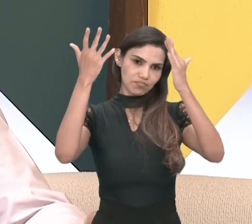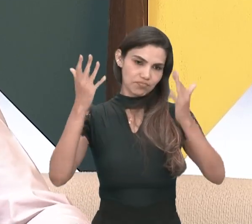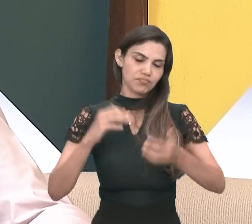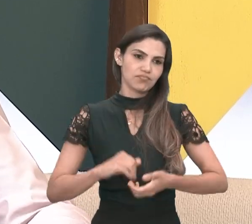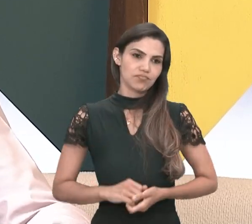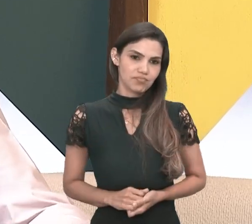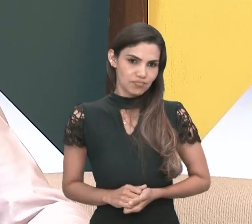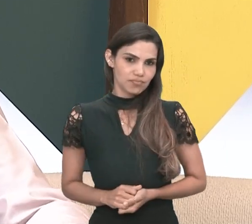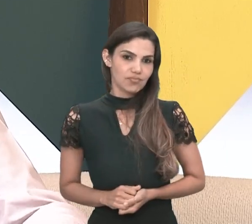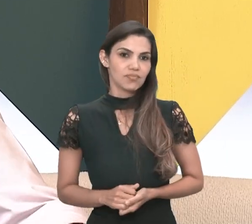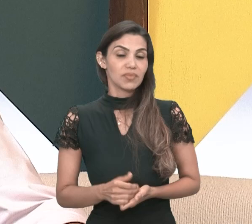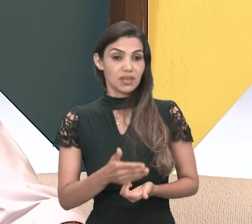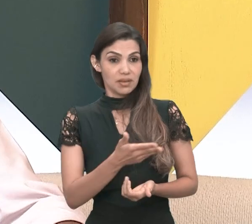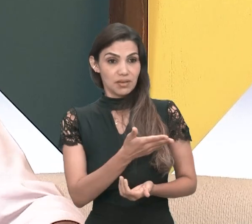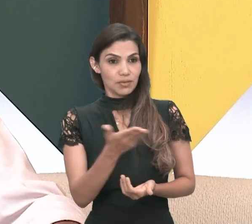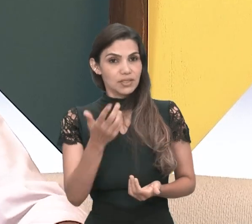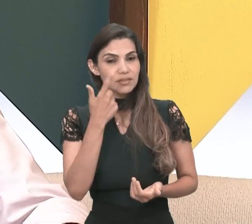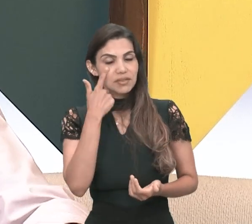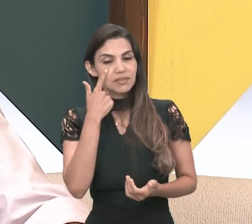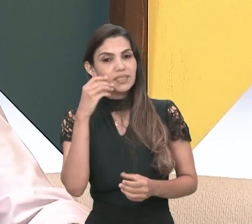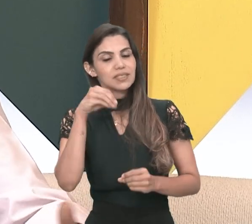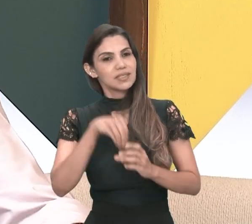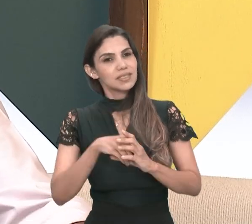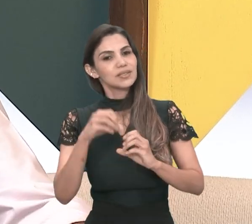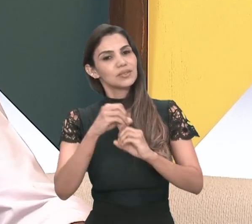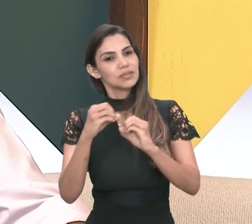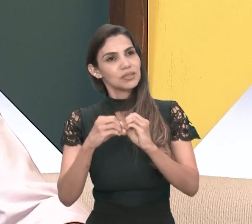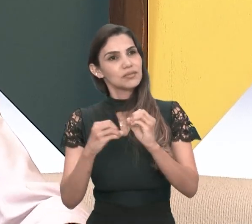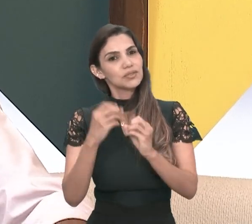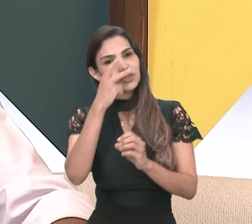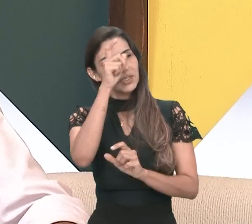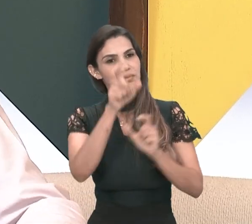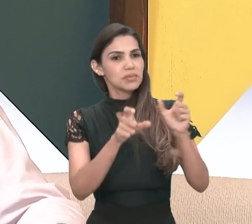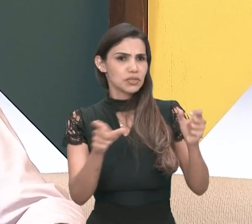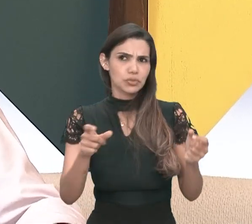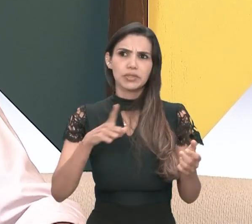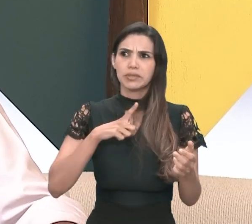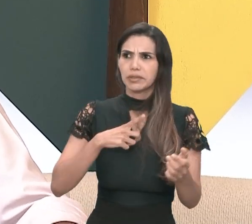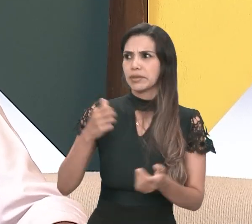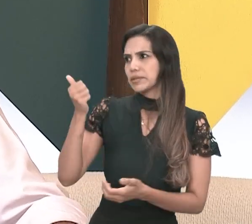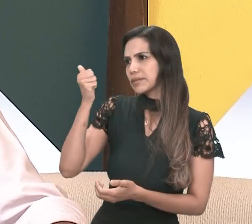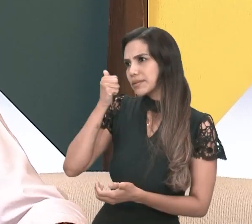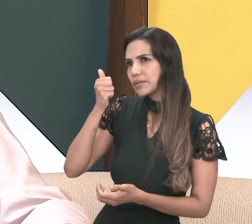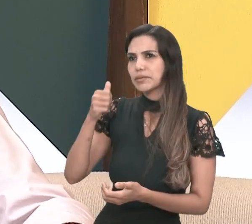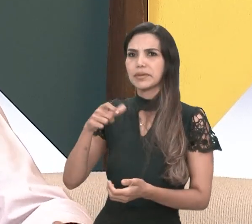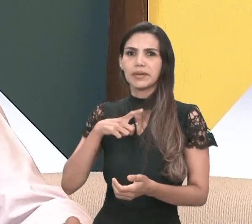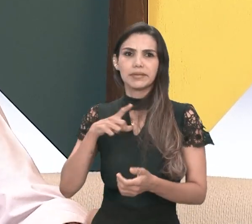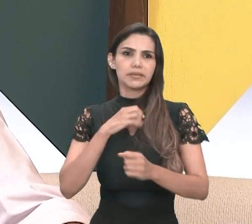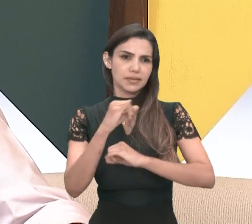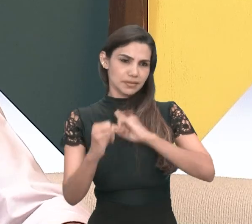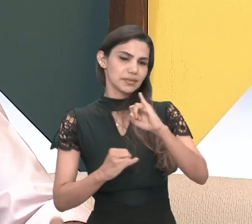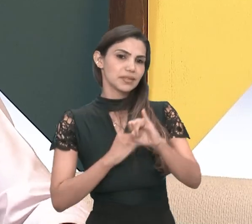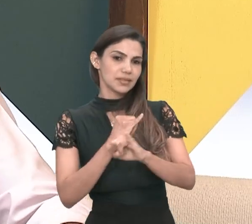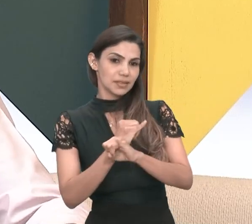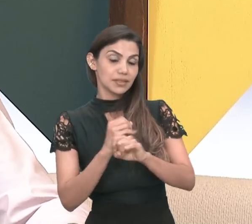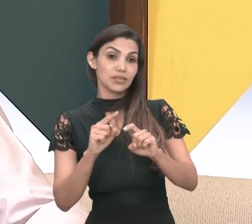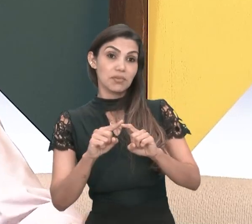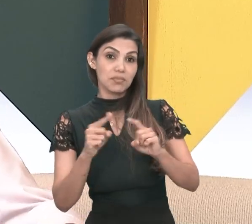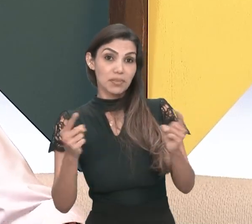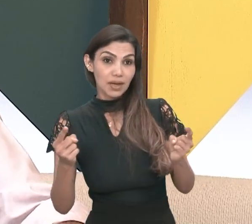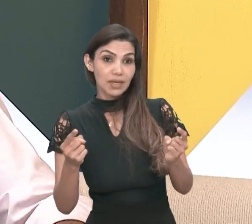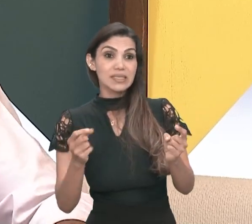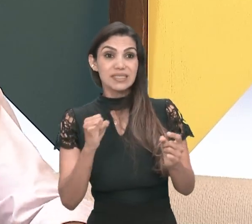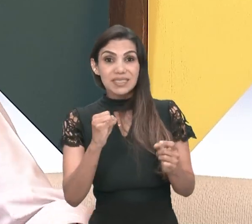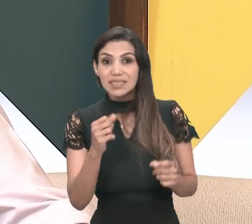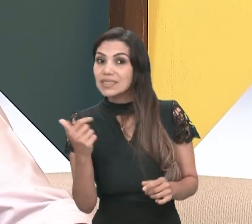você vai encontrar pessoas dentro da universidade que não vão ter, em algum momento, um celular, não vão ter um acesso à internet, mas ainda que não tenham,